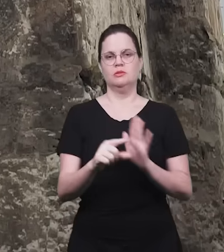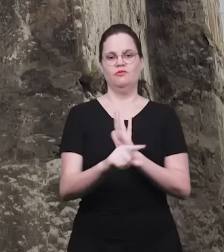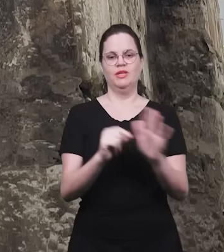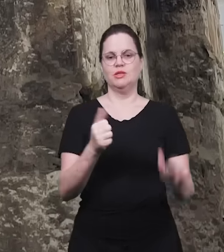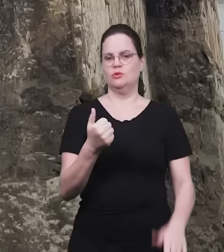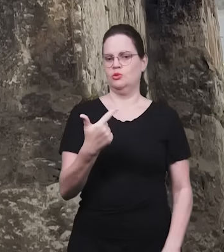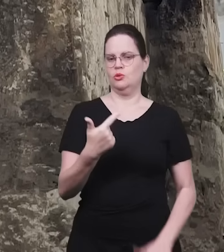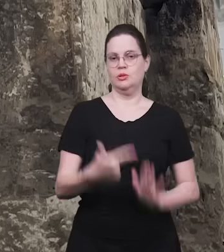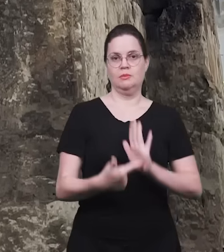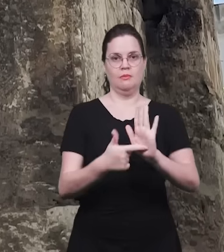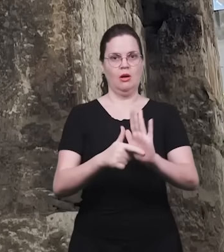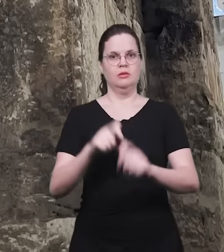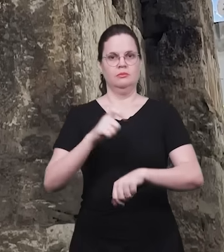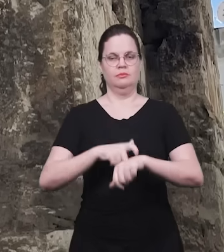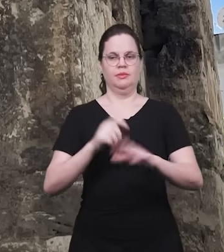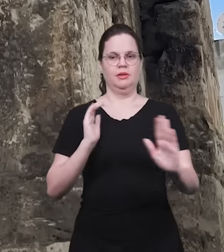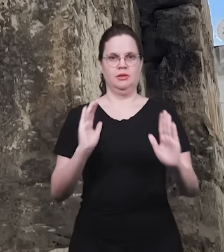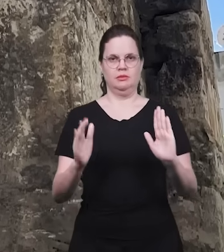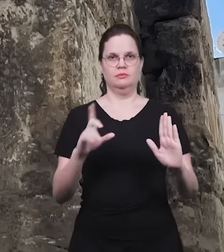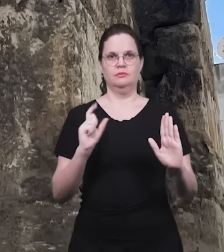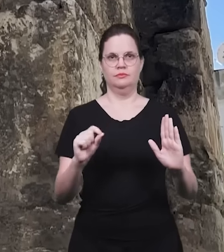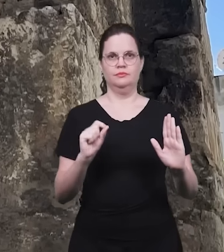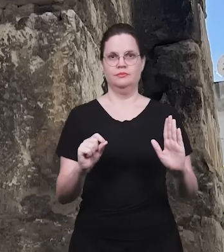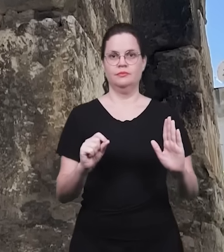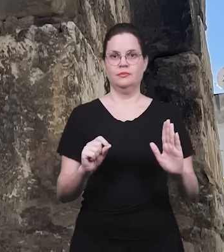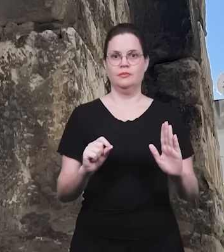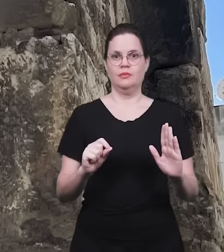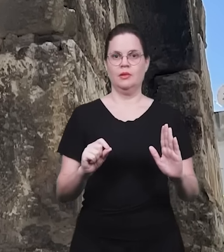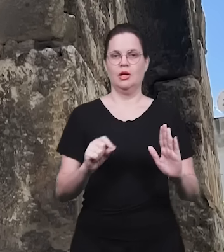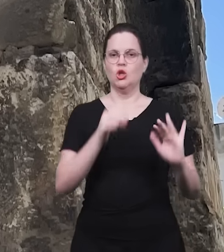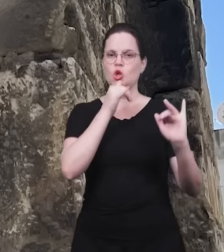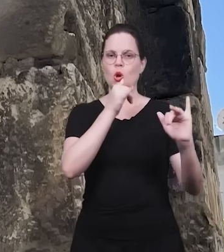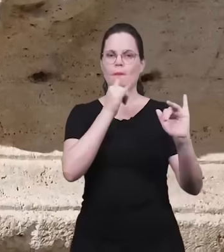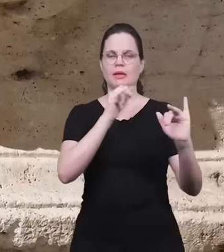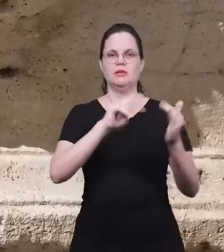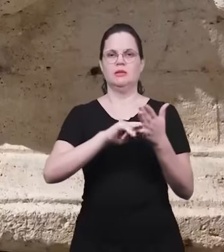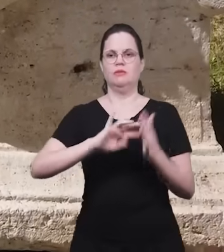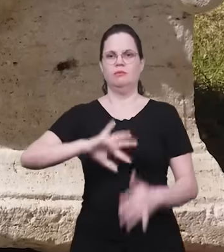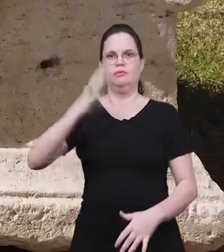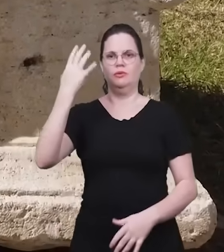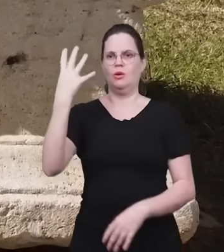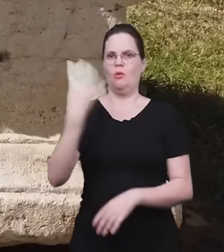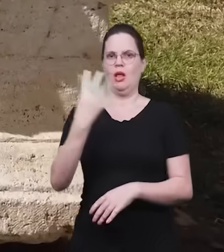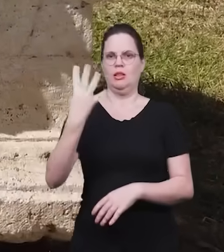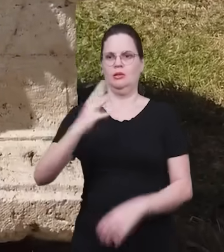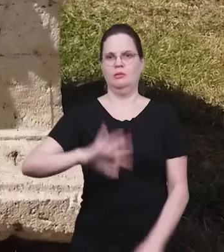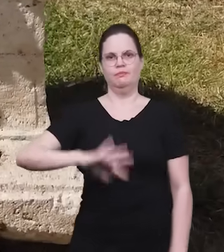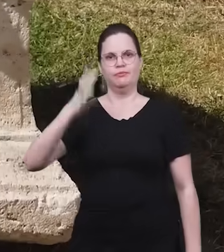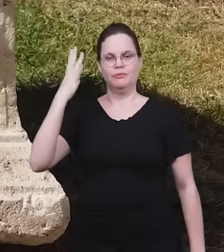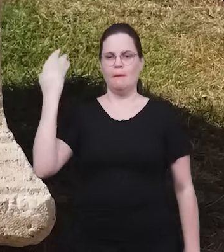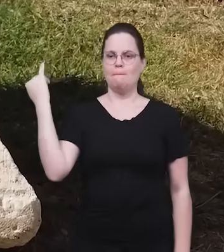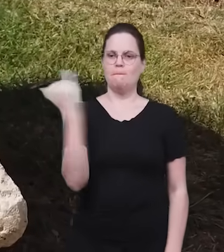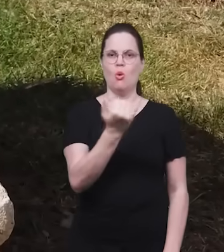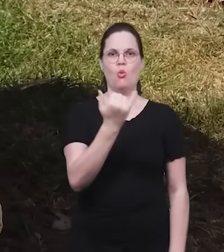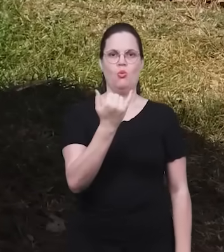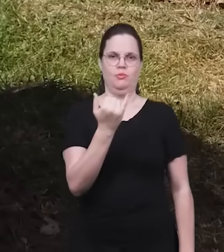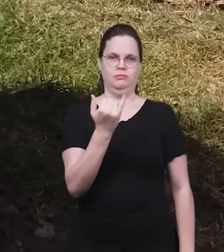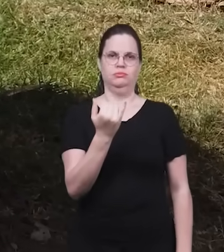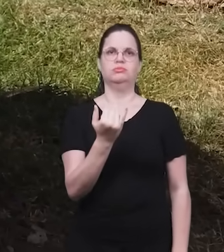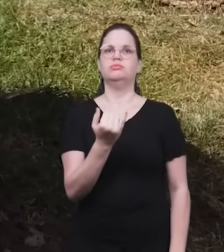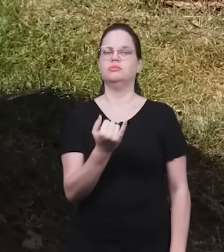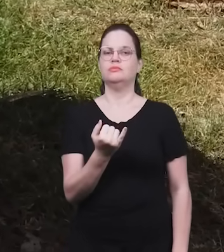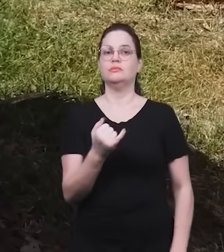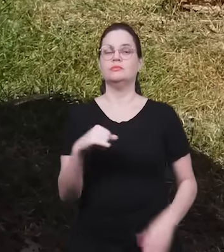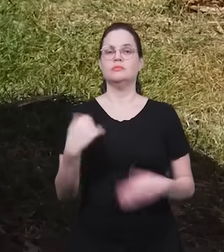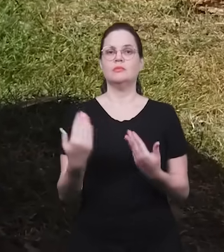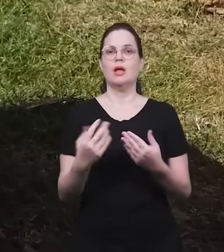ele marca um momento em que uma trombeta é tocada, a quarta trombeta. Essa trombeta ela é